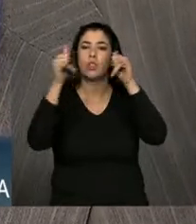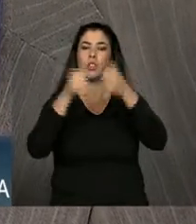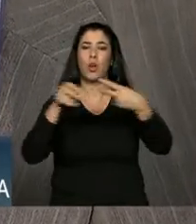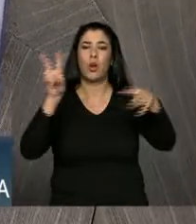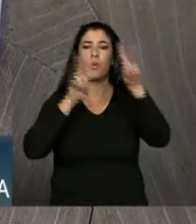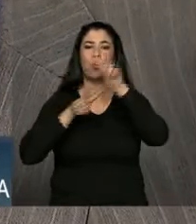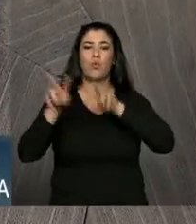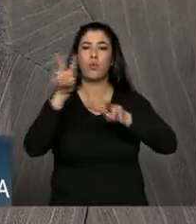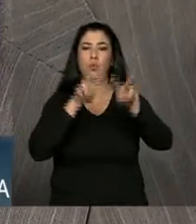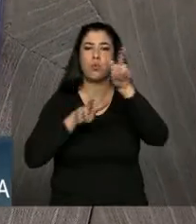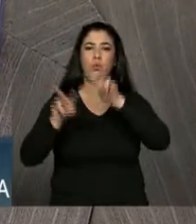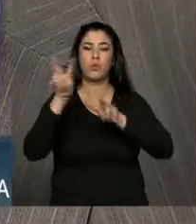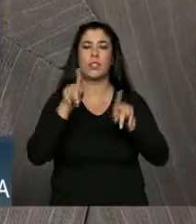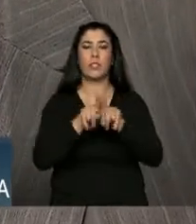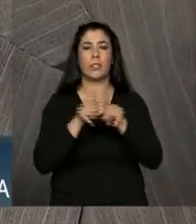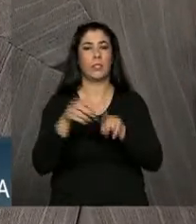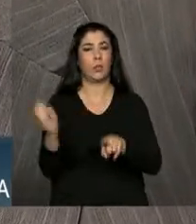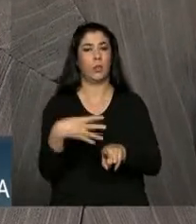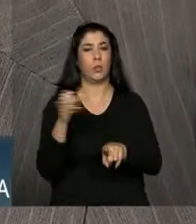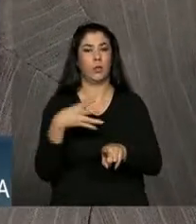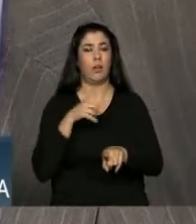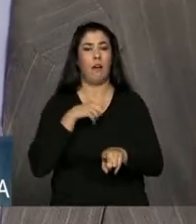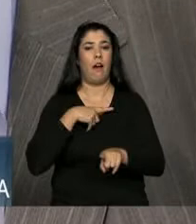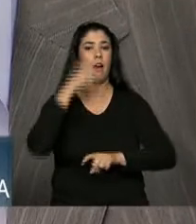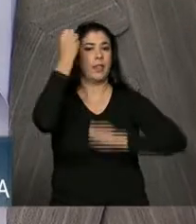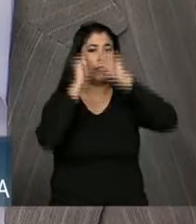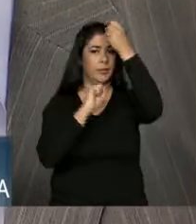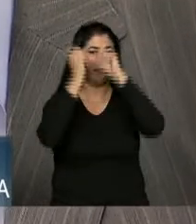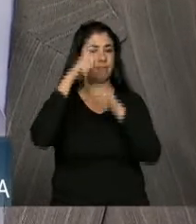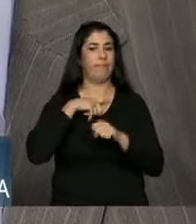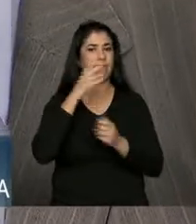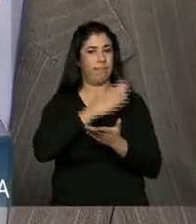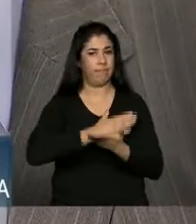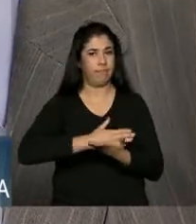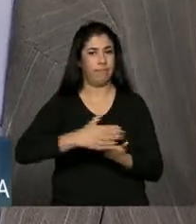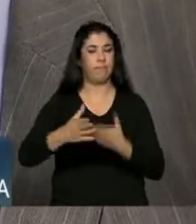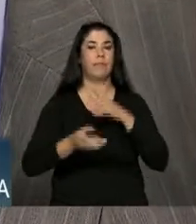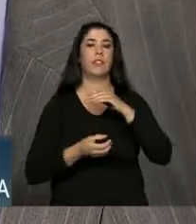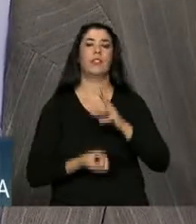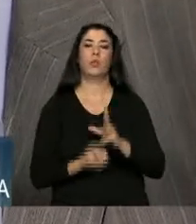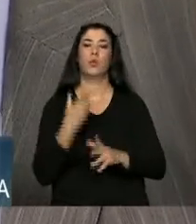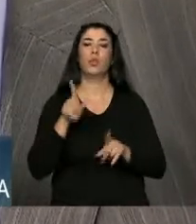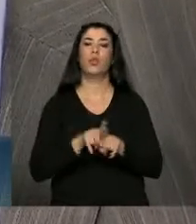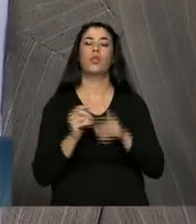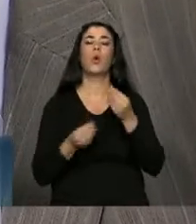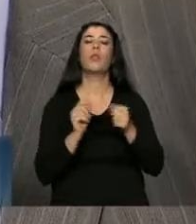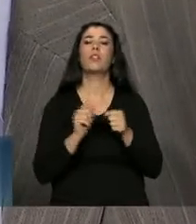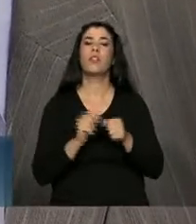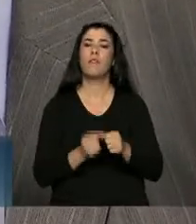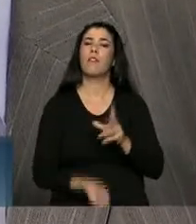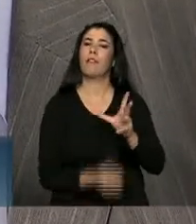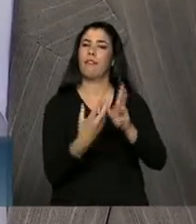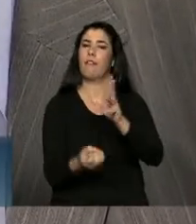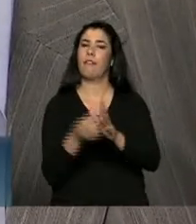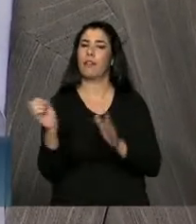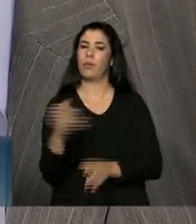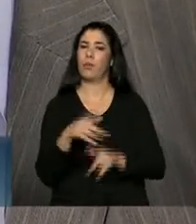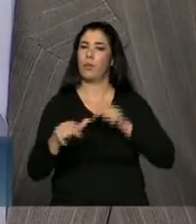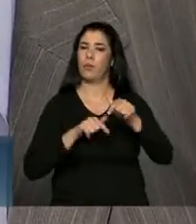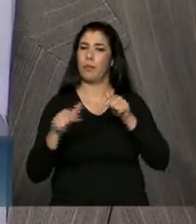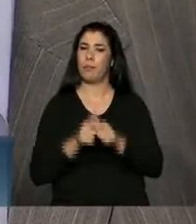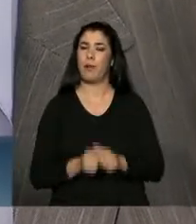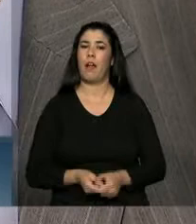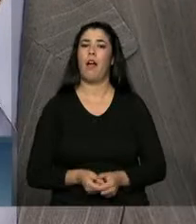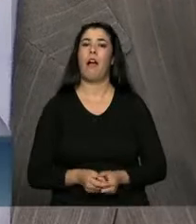portanto novas indústrias irão se instalar no Brasil gerando emprego renda e ocupações econômicas